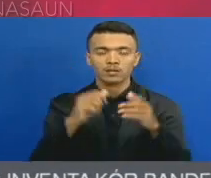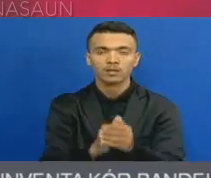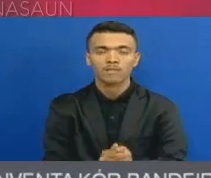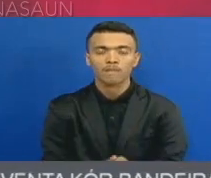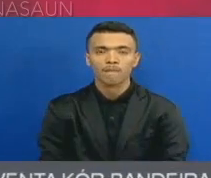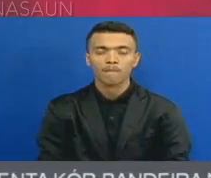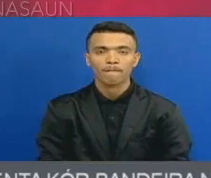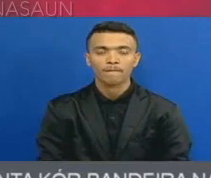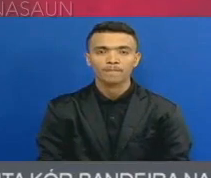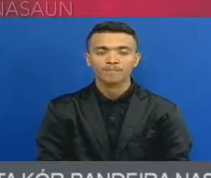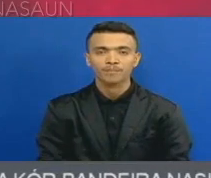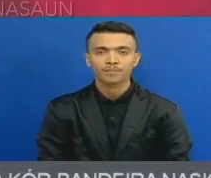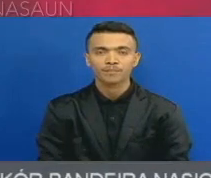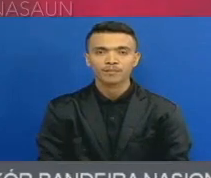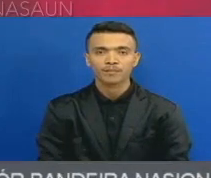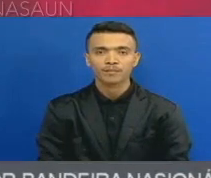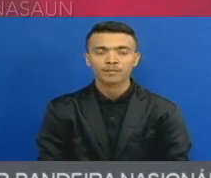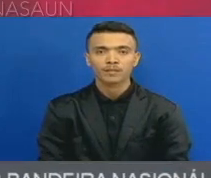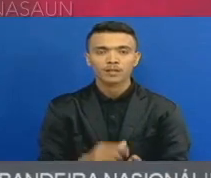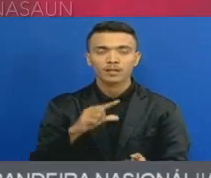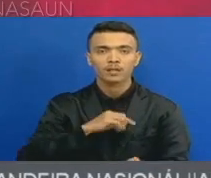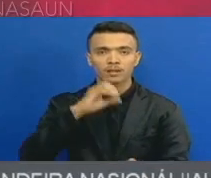Laran. E daí ela leno,